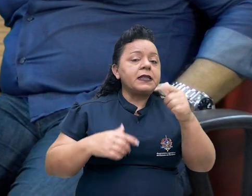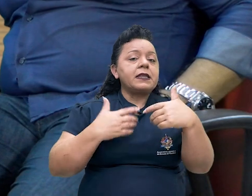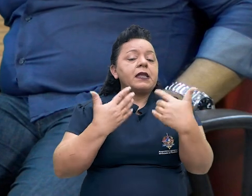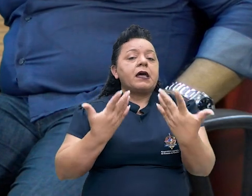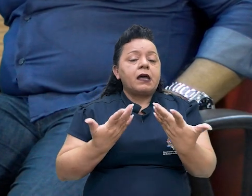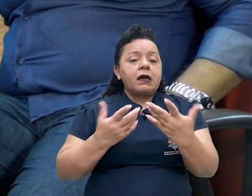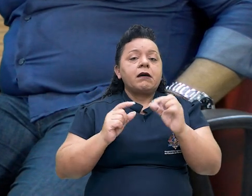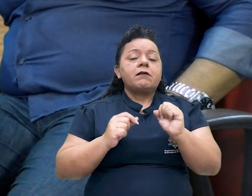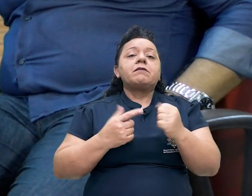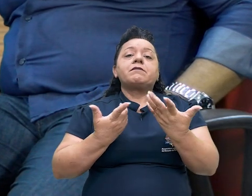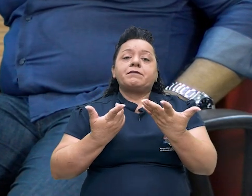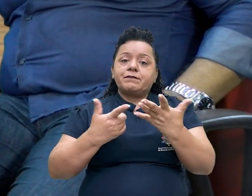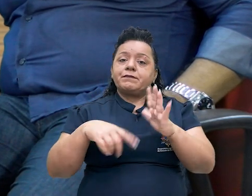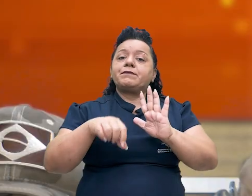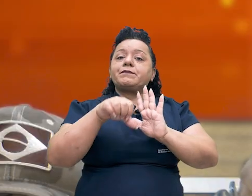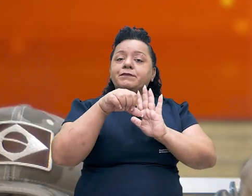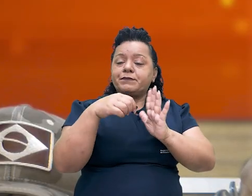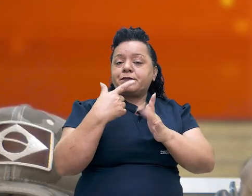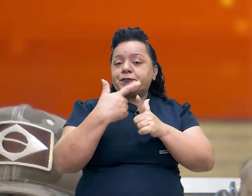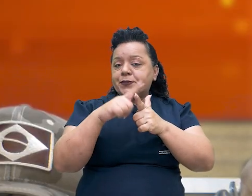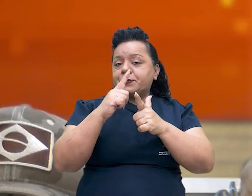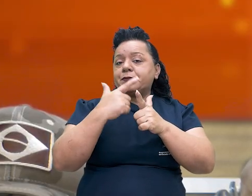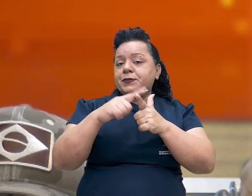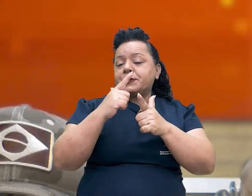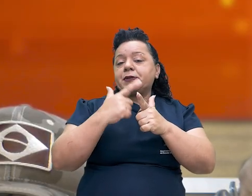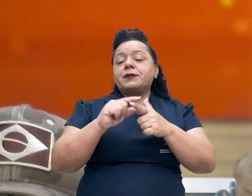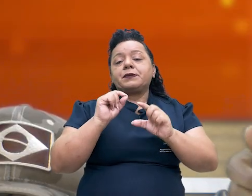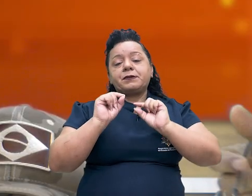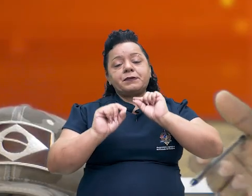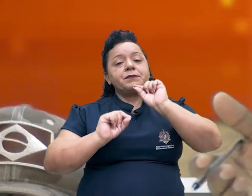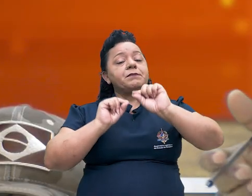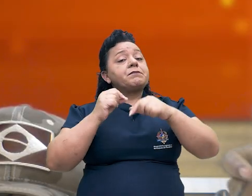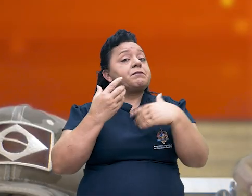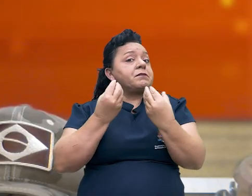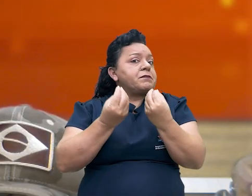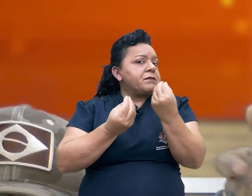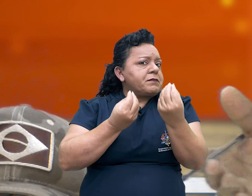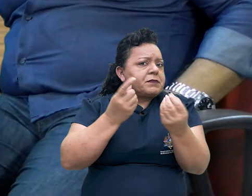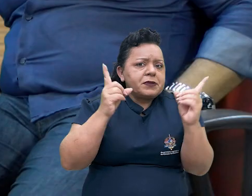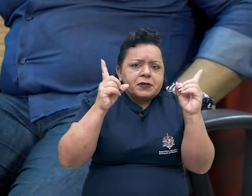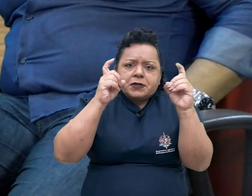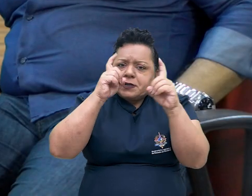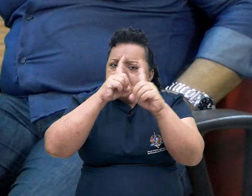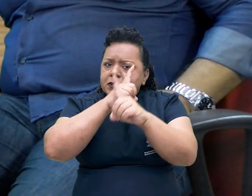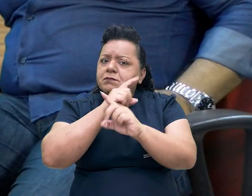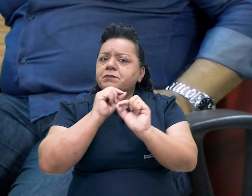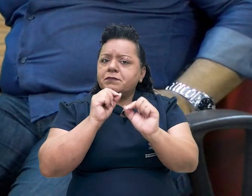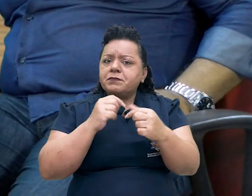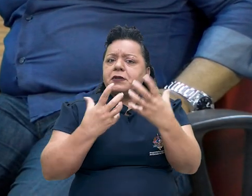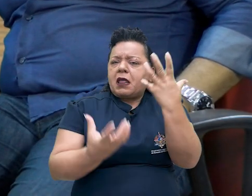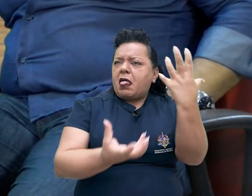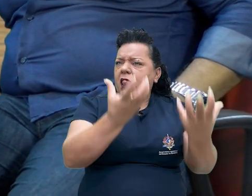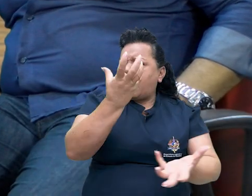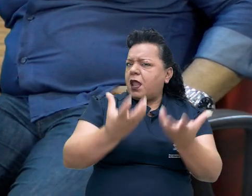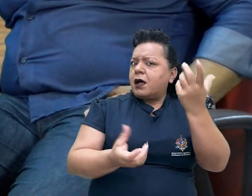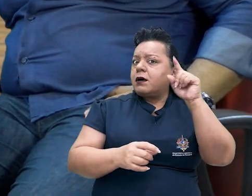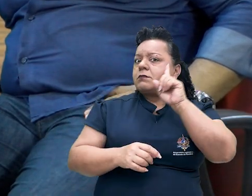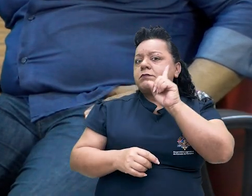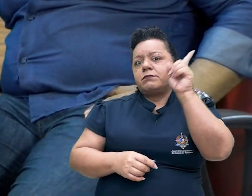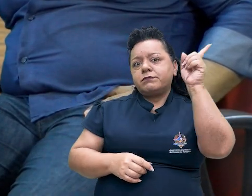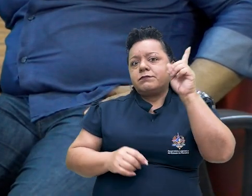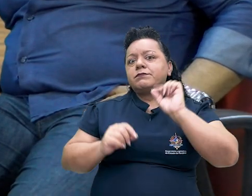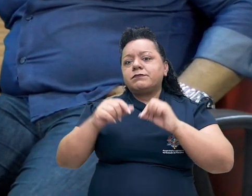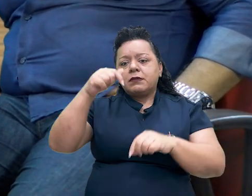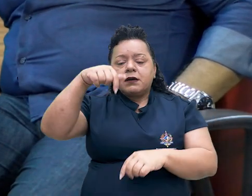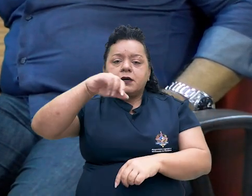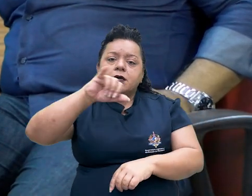queimadas é e só pass só tinha lá alagações né Pois é hoje Queimadas qu quem quem diria né aí quando você fala em Cujubim aqui